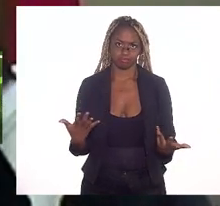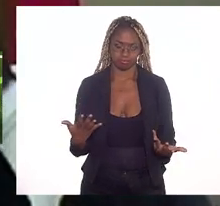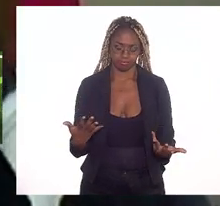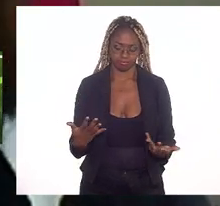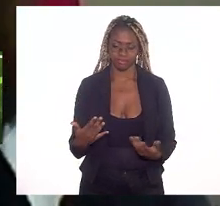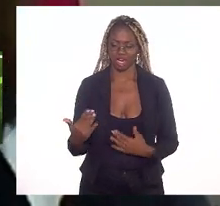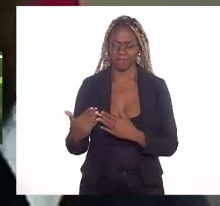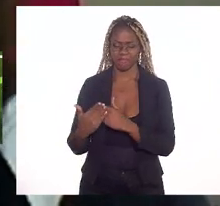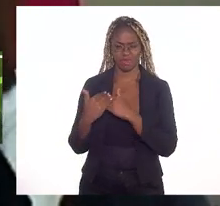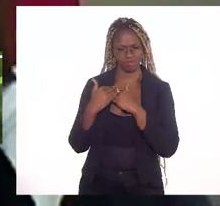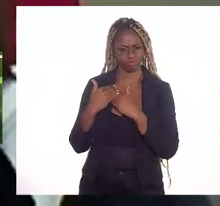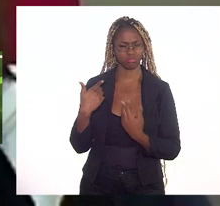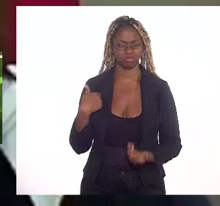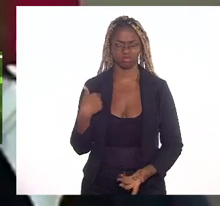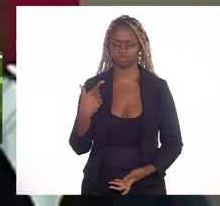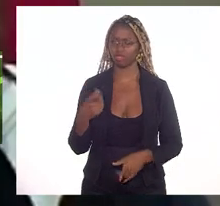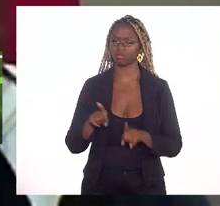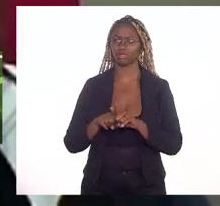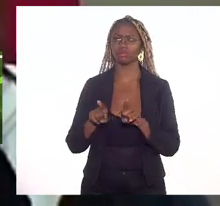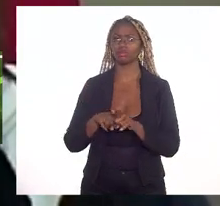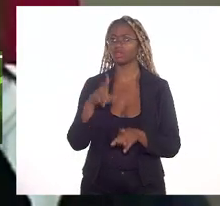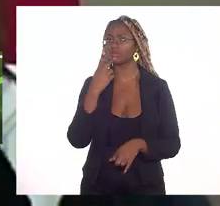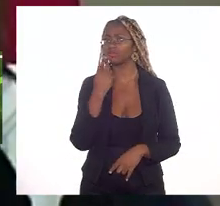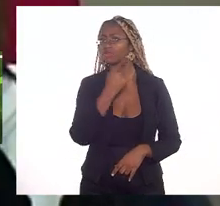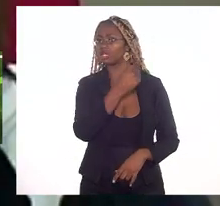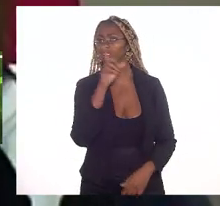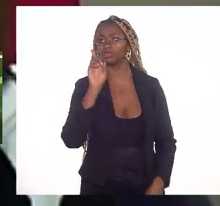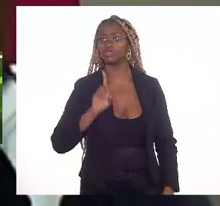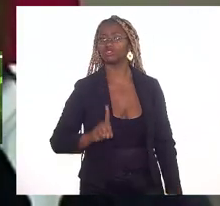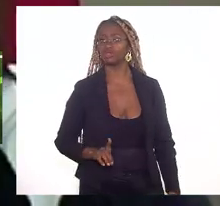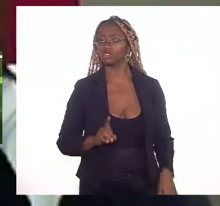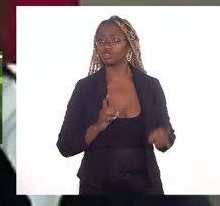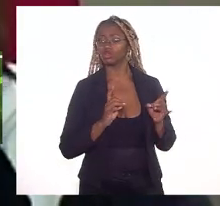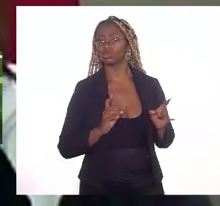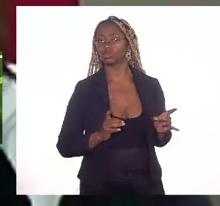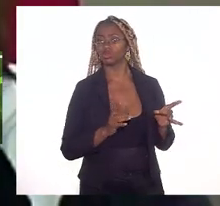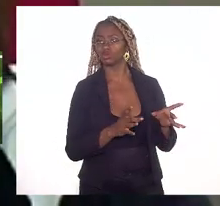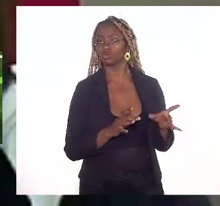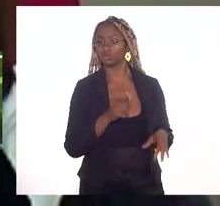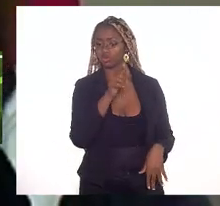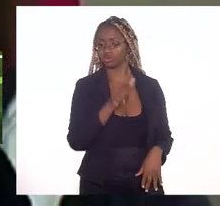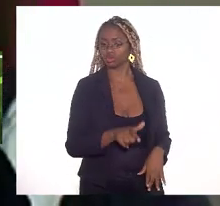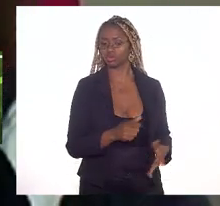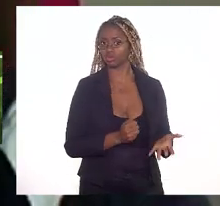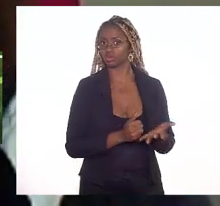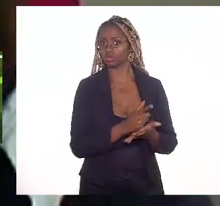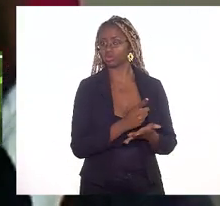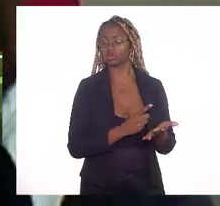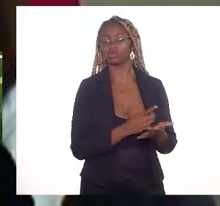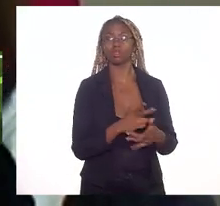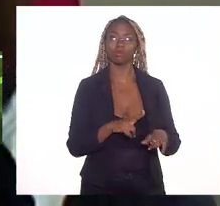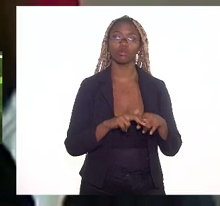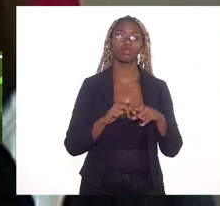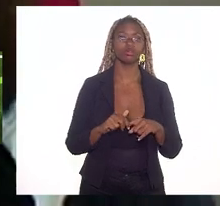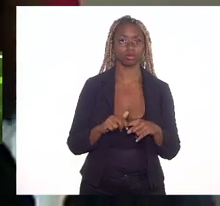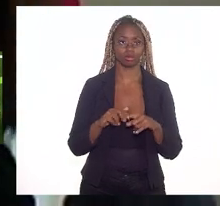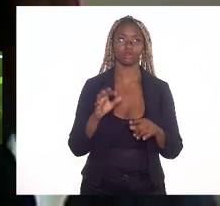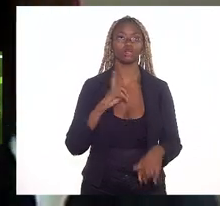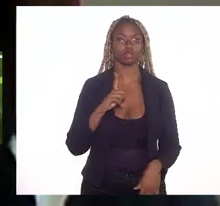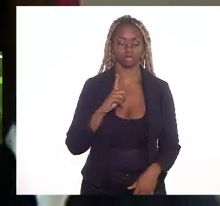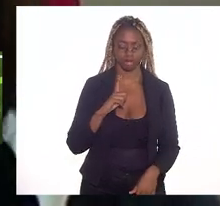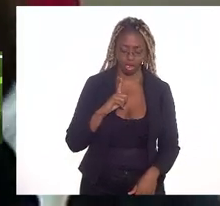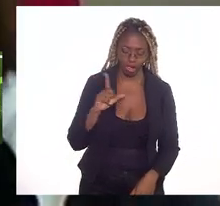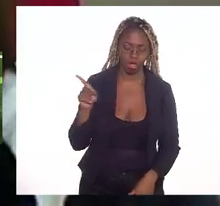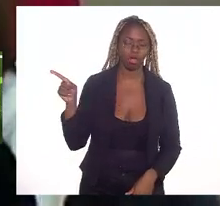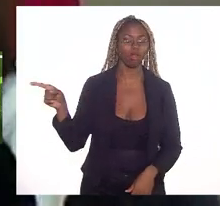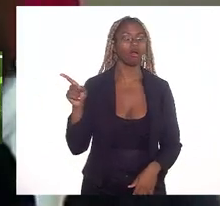até acionei a Comissão de Direitos do Consumidor, porque há um plano de saúde, a policial tem